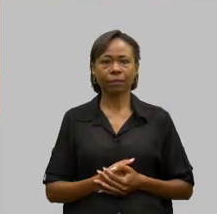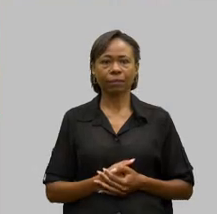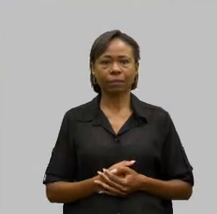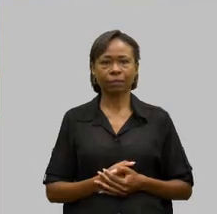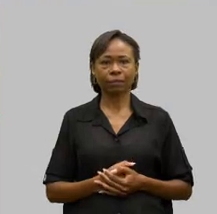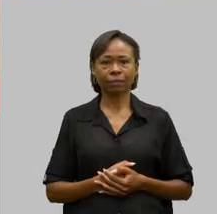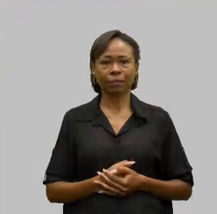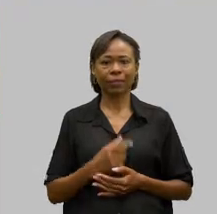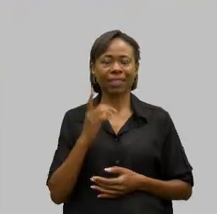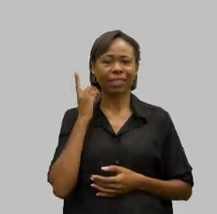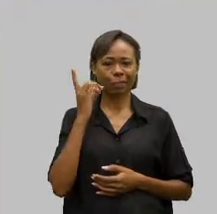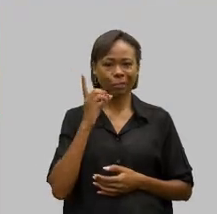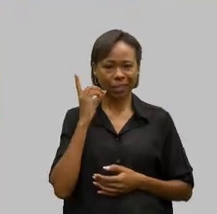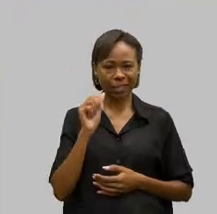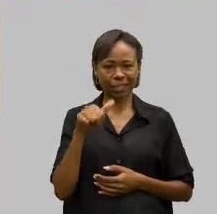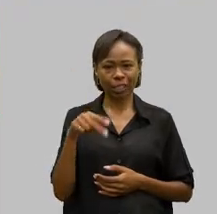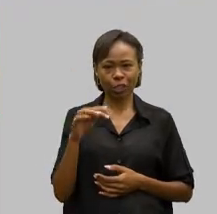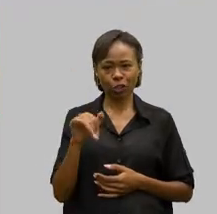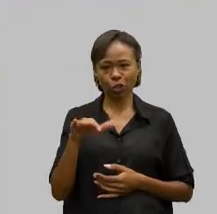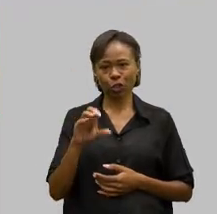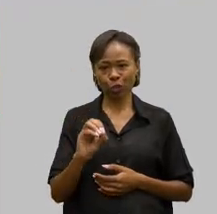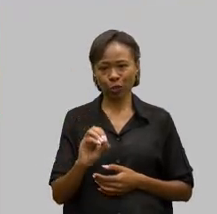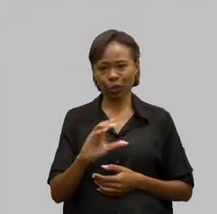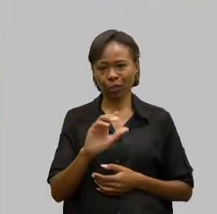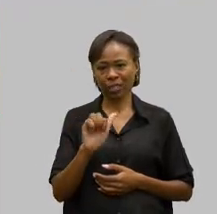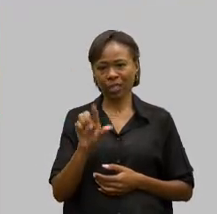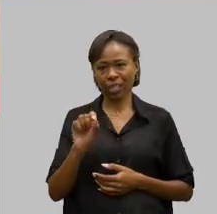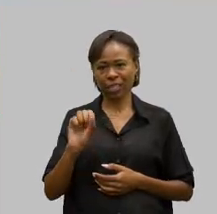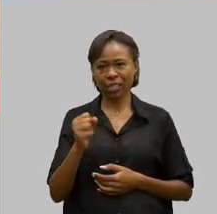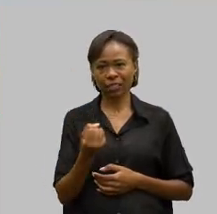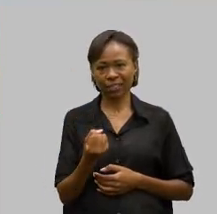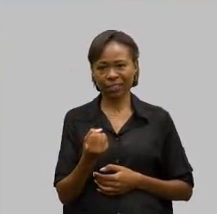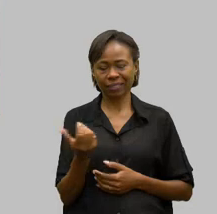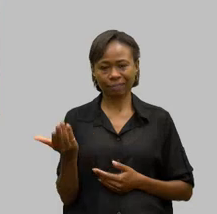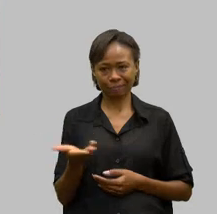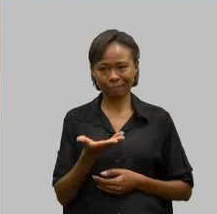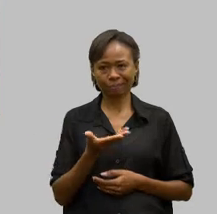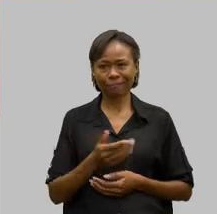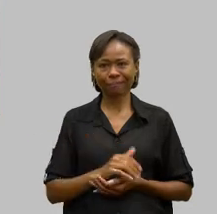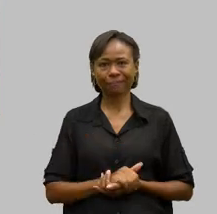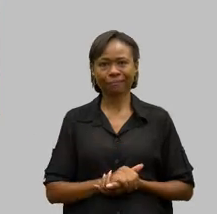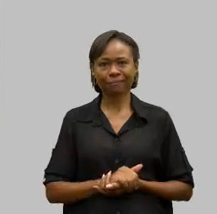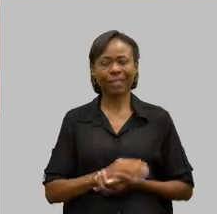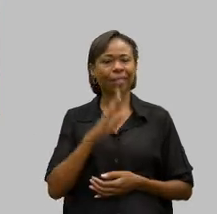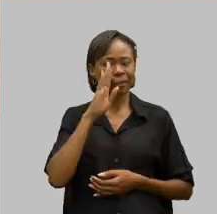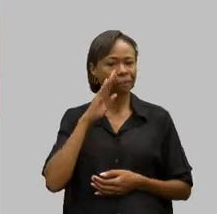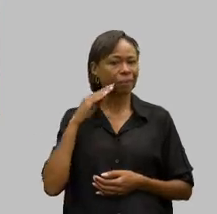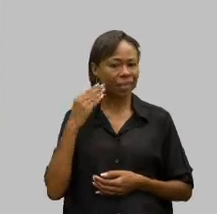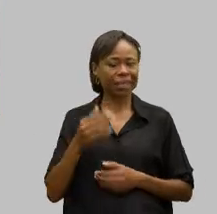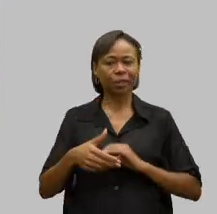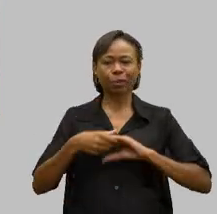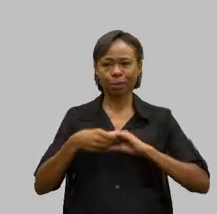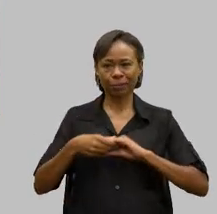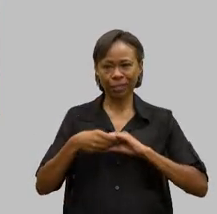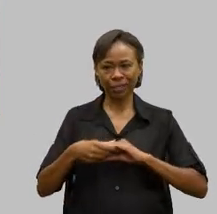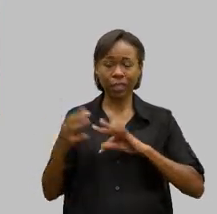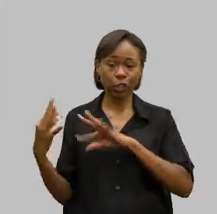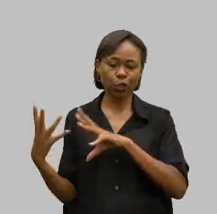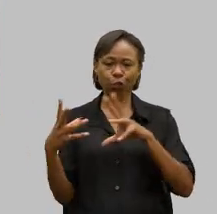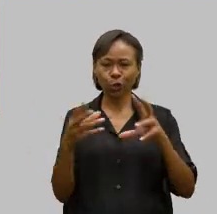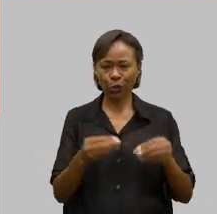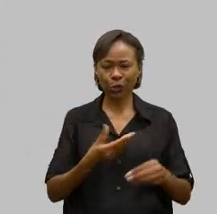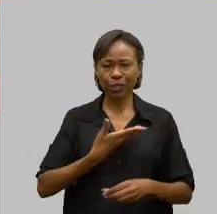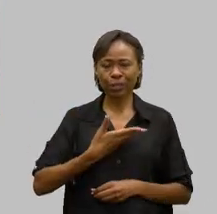Deputado Antônio Carlos Arantes, qual a palavra? Deputada Beatriz, cumprimentar, cumprimentar todos os novos colegas aqui